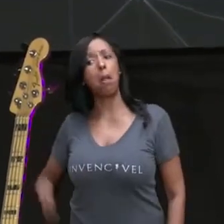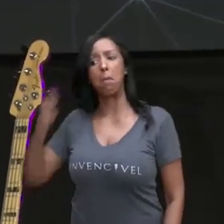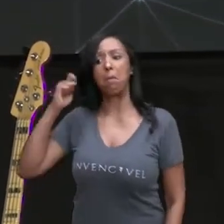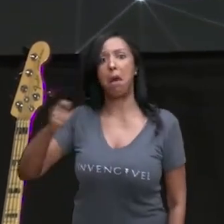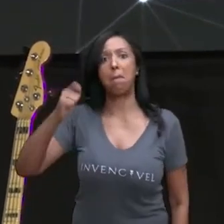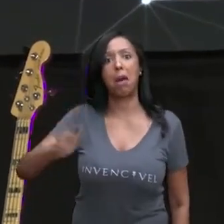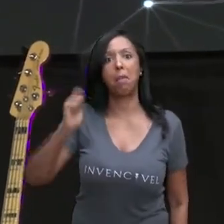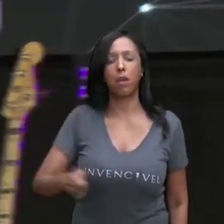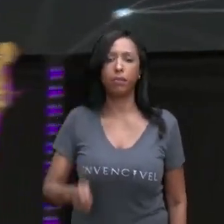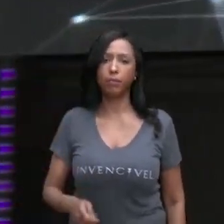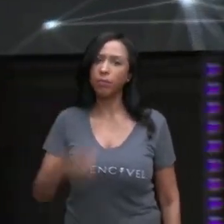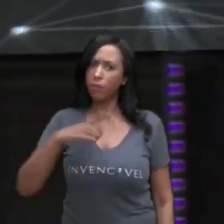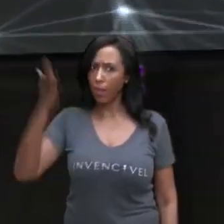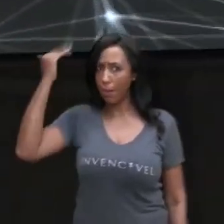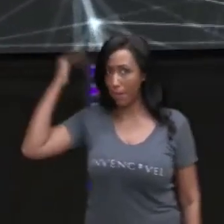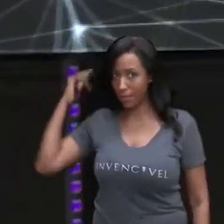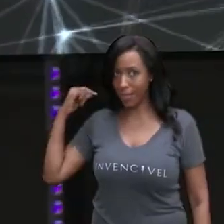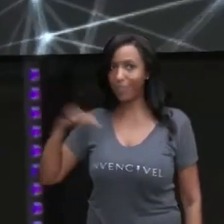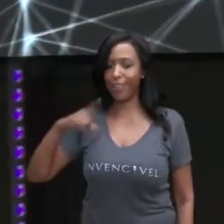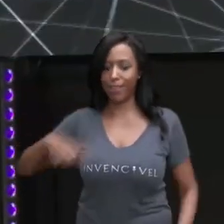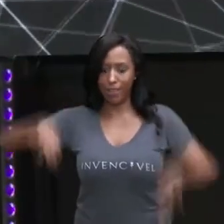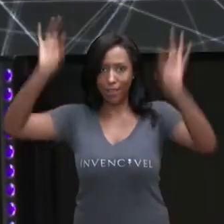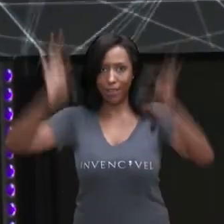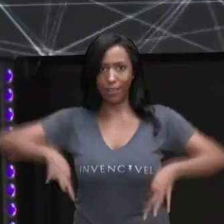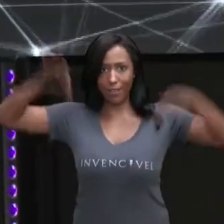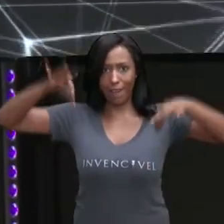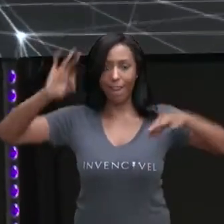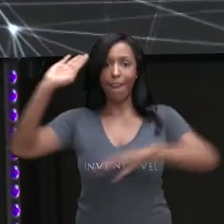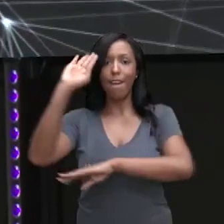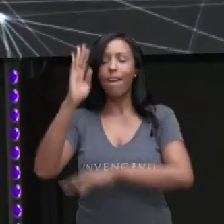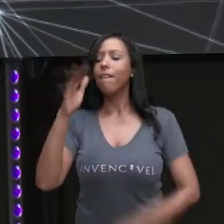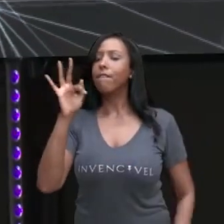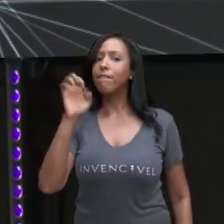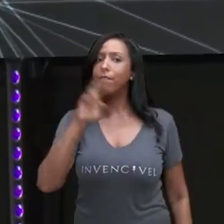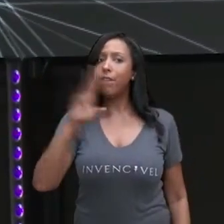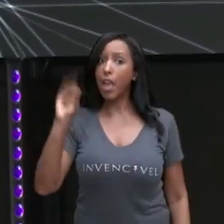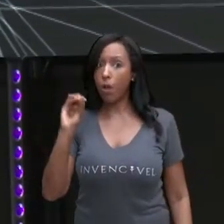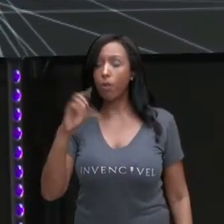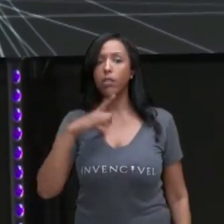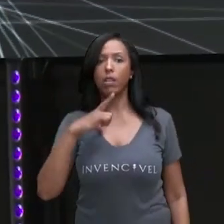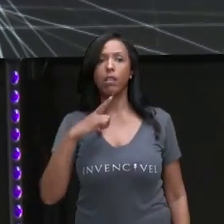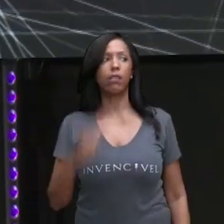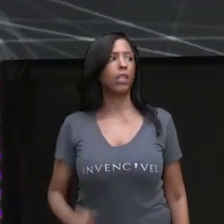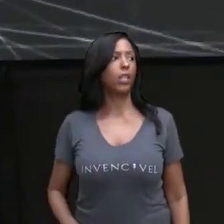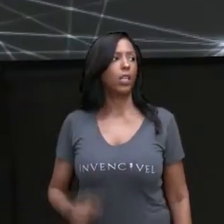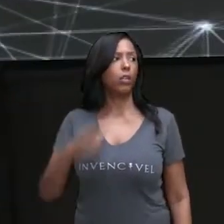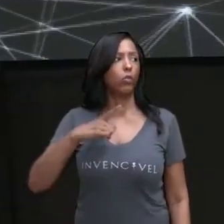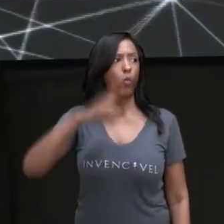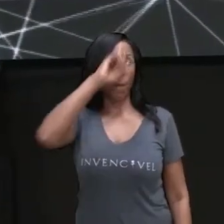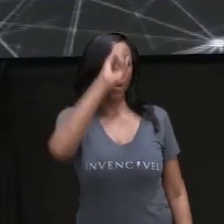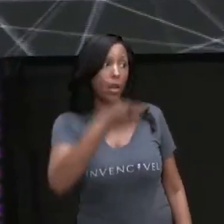Quando teve a cortina de ferro, o mundo comunista estava separado lá, sob o domínio da Rússia, da União